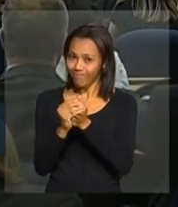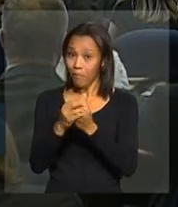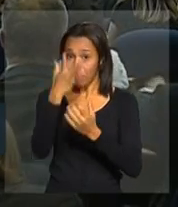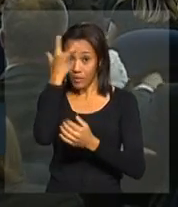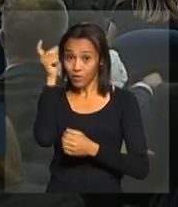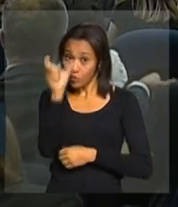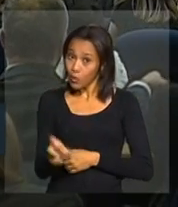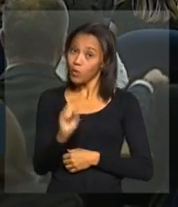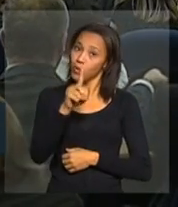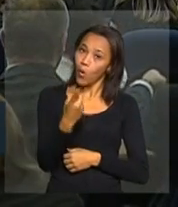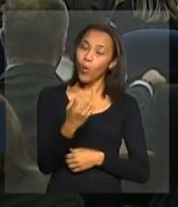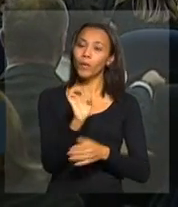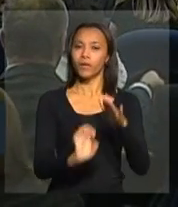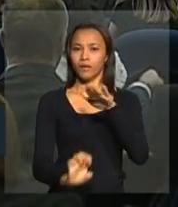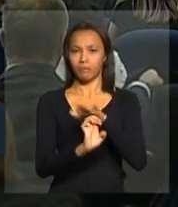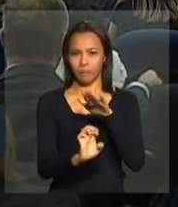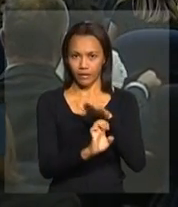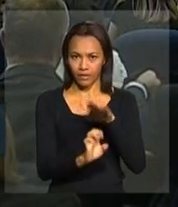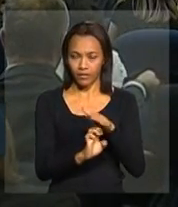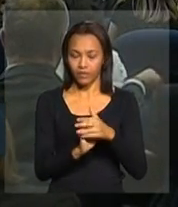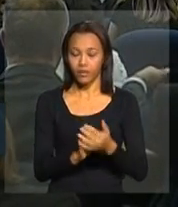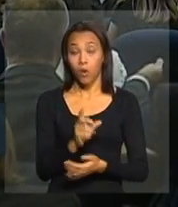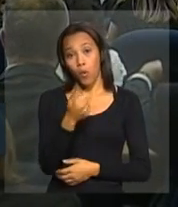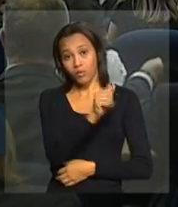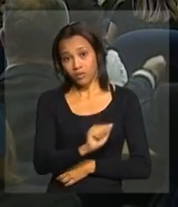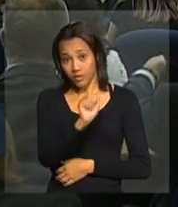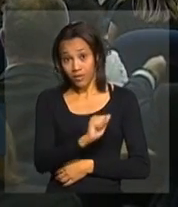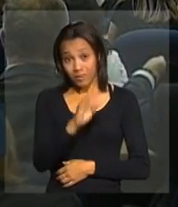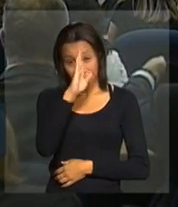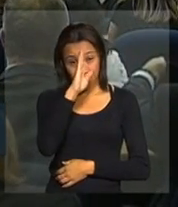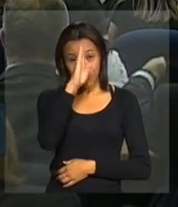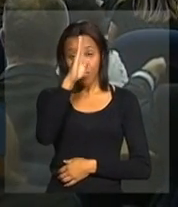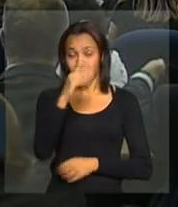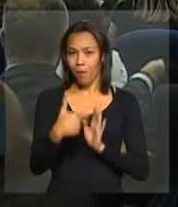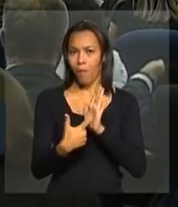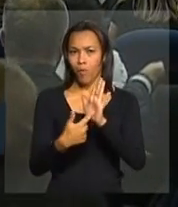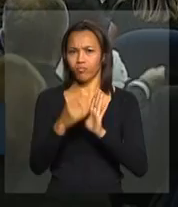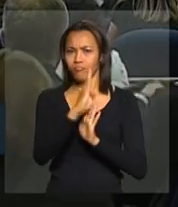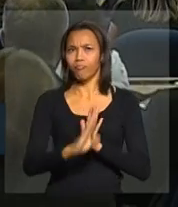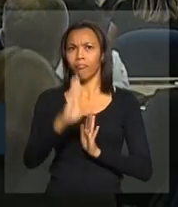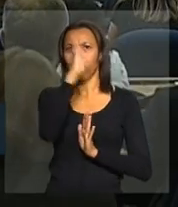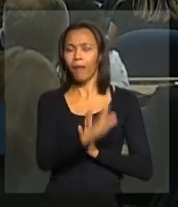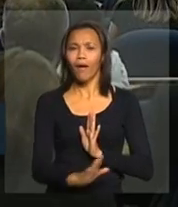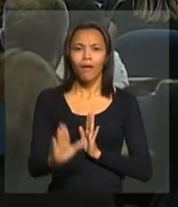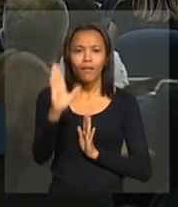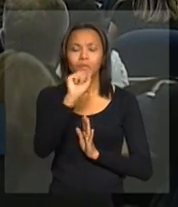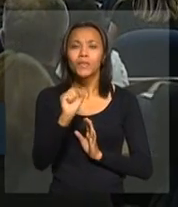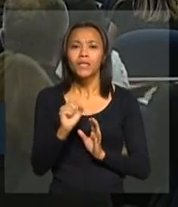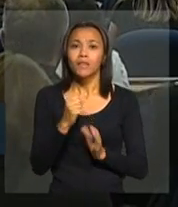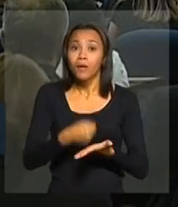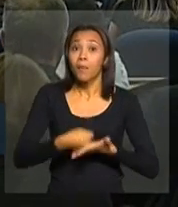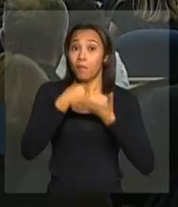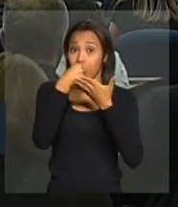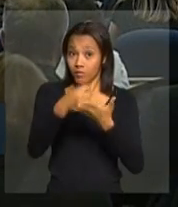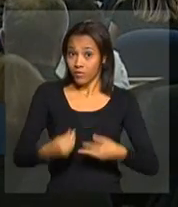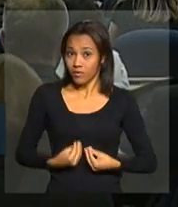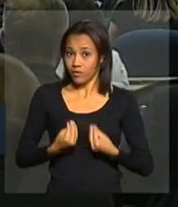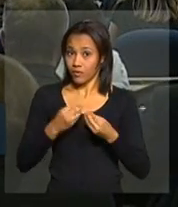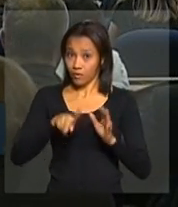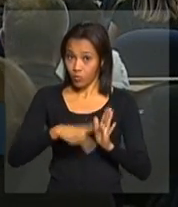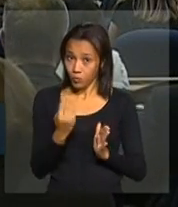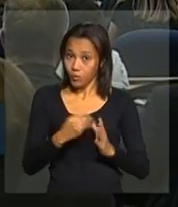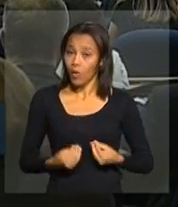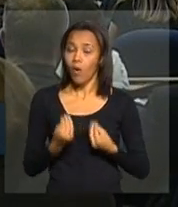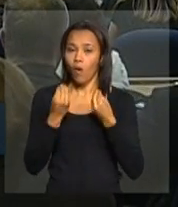ou empresas que tenham apresentado destaque em âmbito nacional na promoção da doação de órgãos